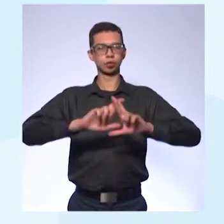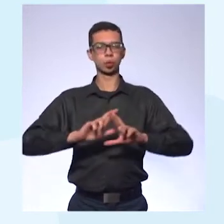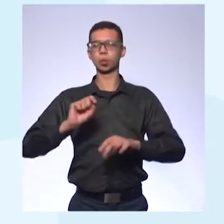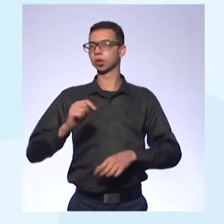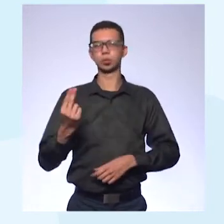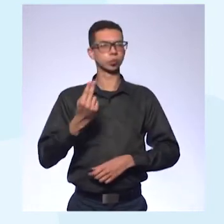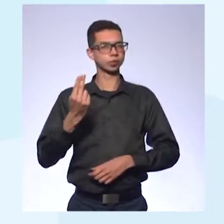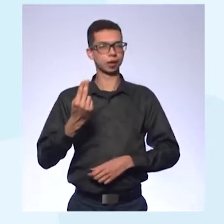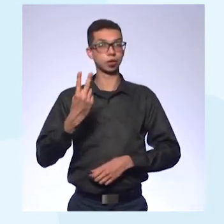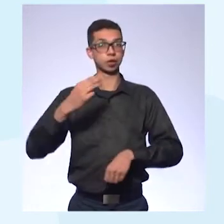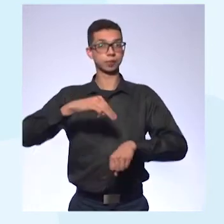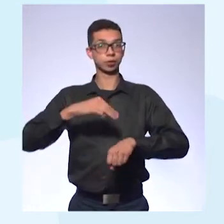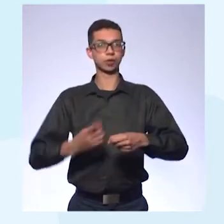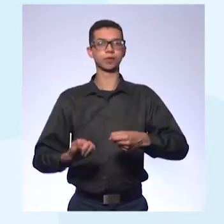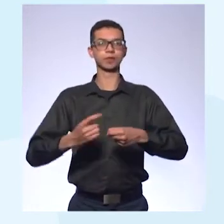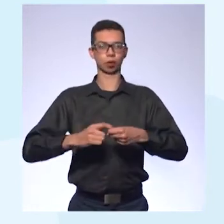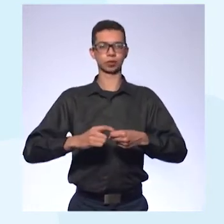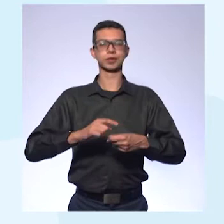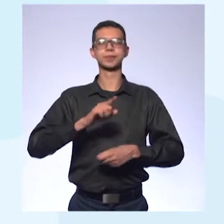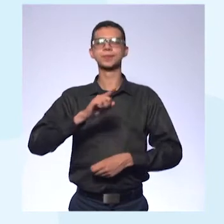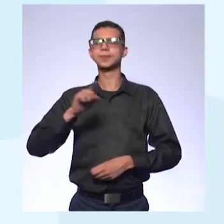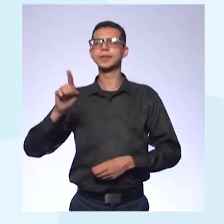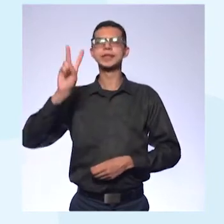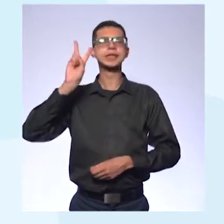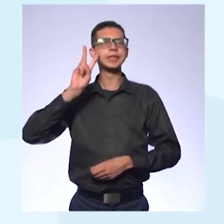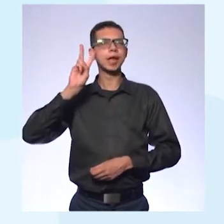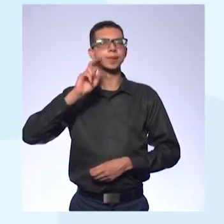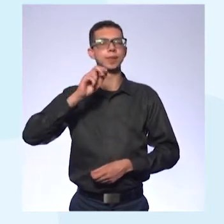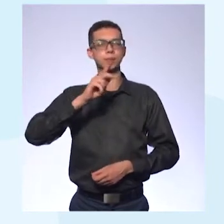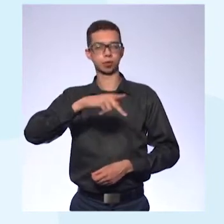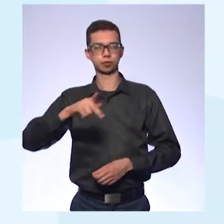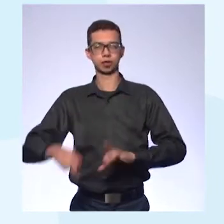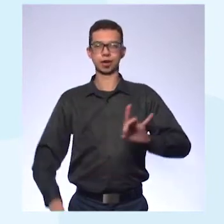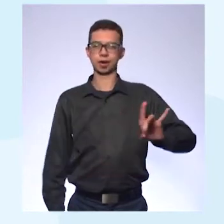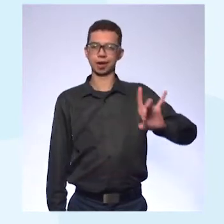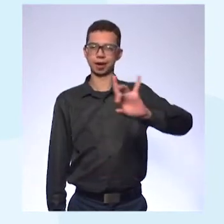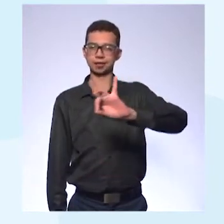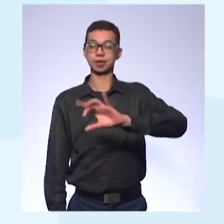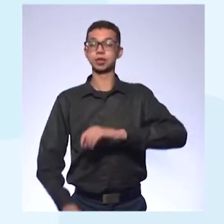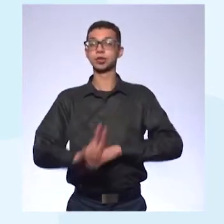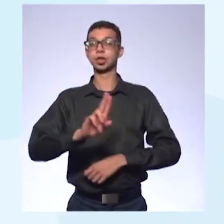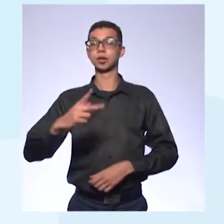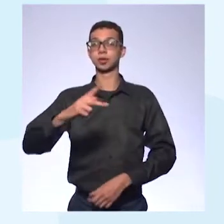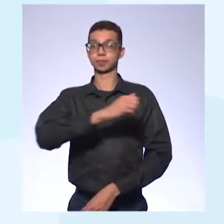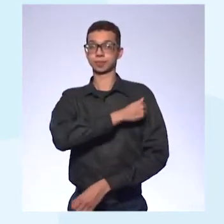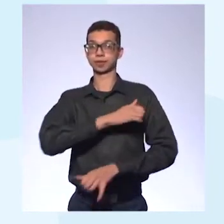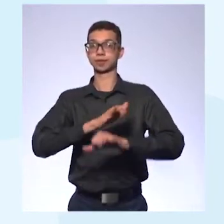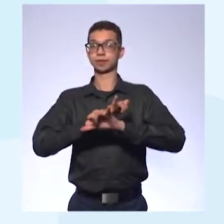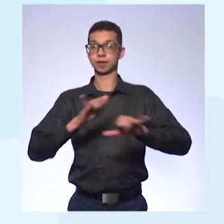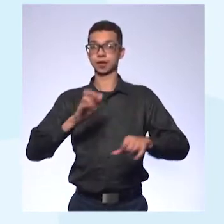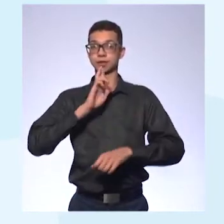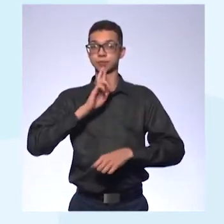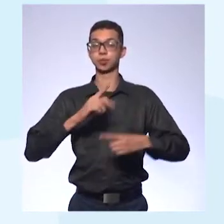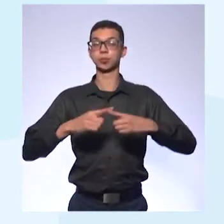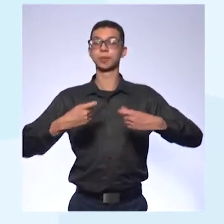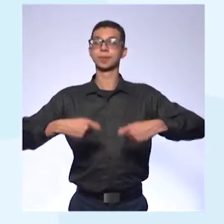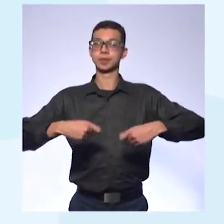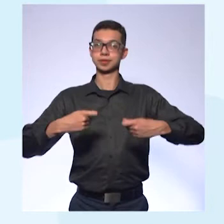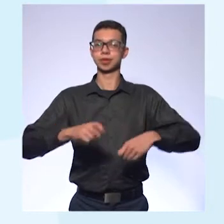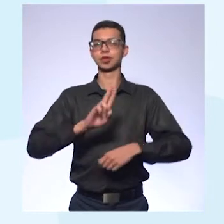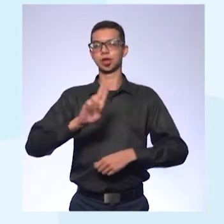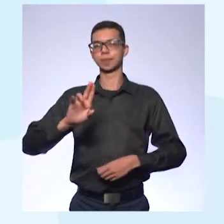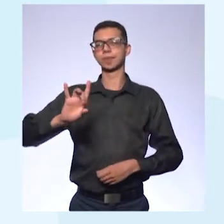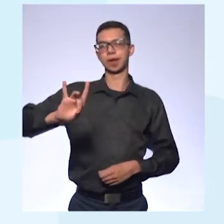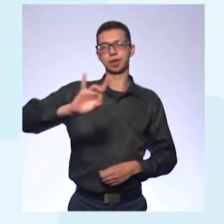e voltamos. Professor, lembrando que, se possível, colocar o nome do seu estudante para a gente fazer aqui uma saudação e